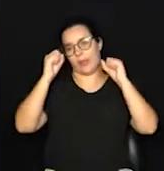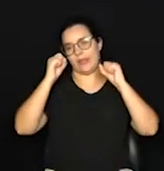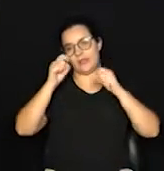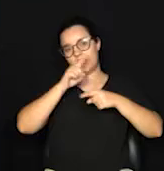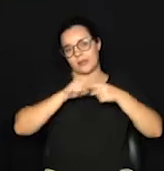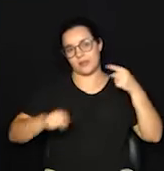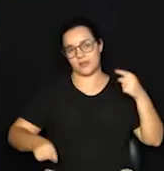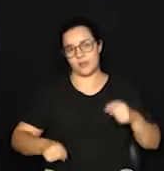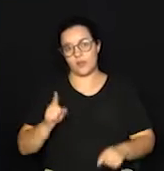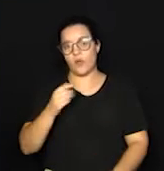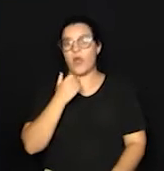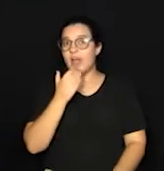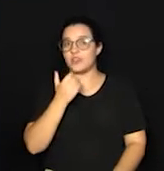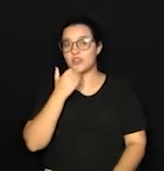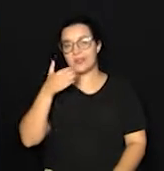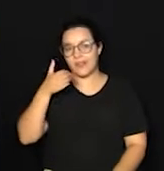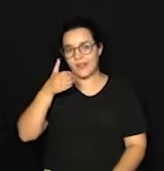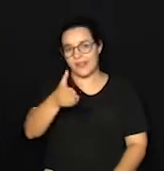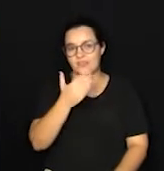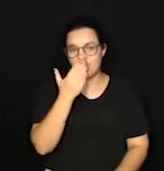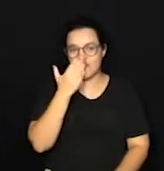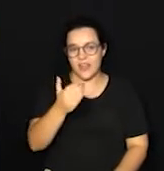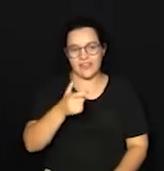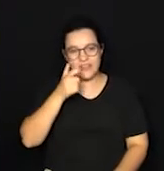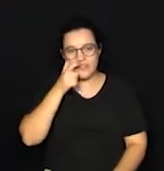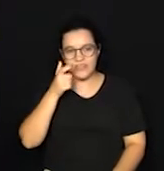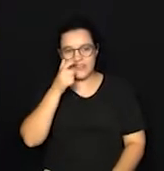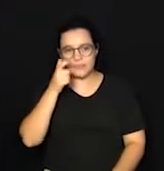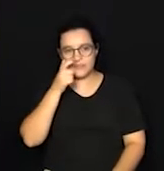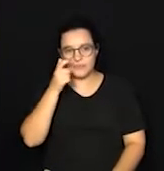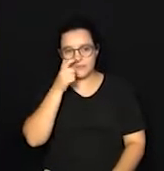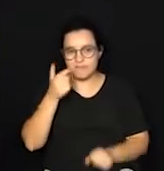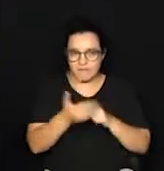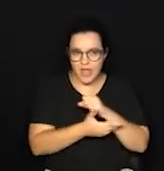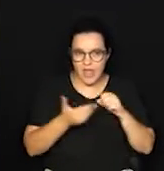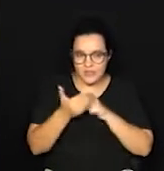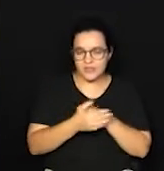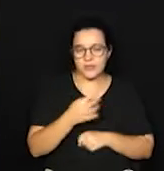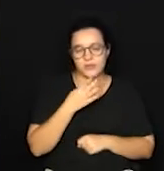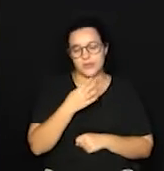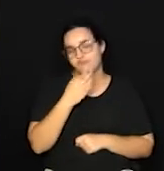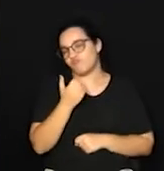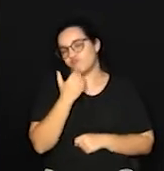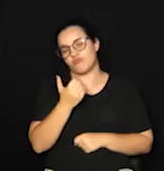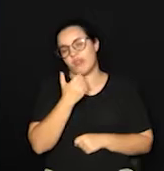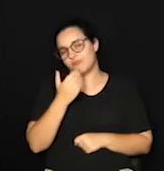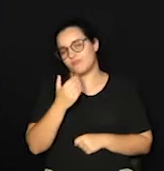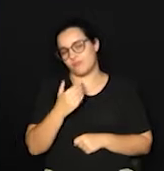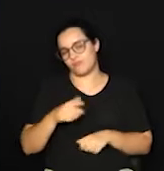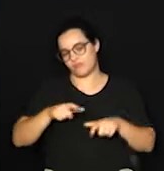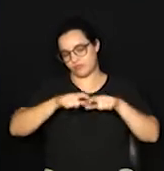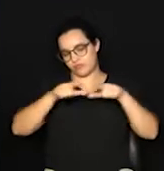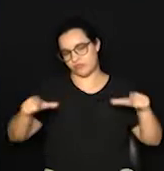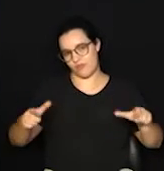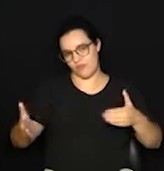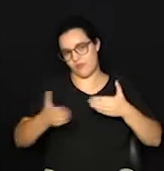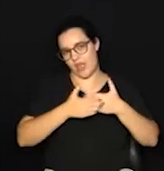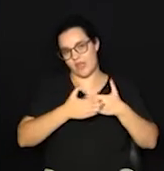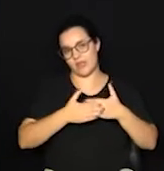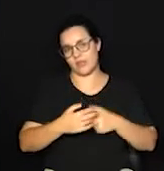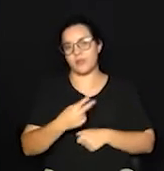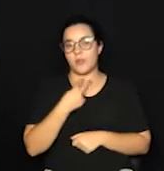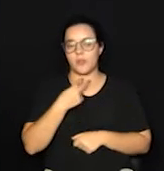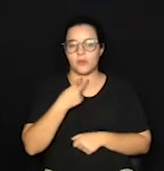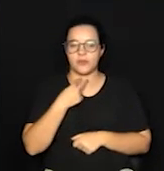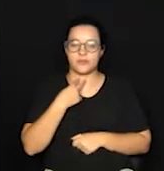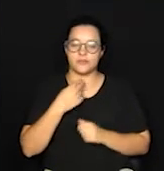por favor, não se aglomerem, né? Quero assistir a categoria de base, quero conhecer quem são os jogadores que estão subindo. Ainda não pode acontecer